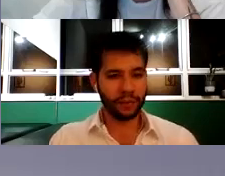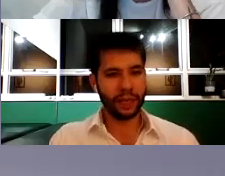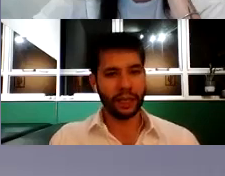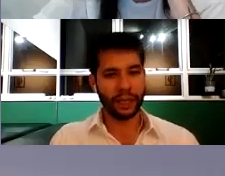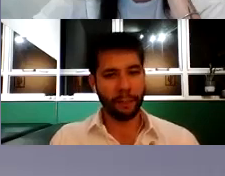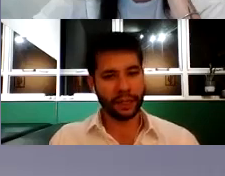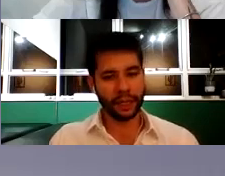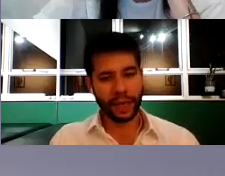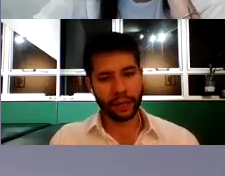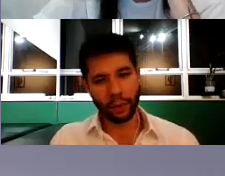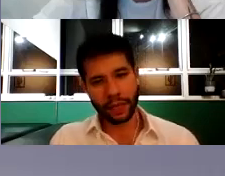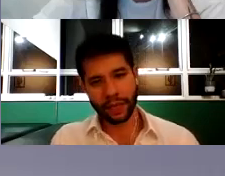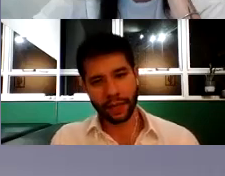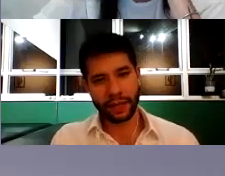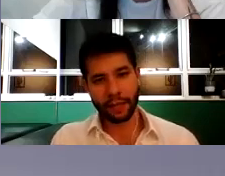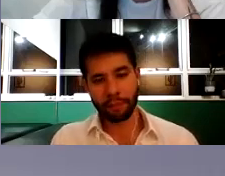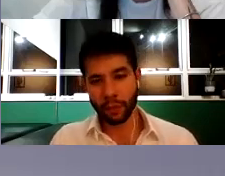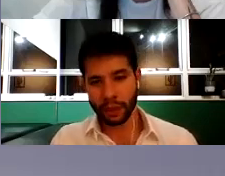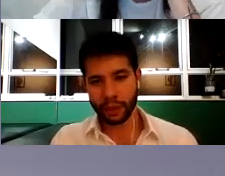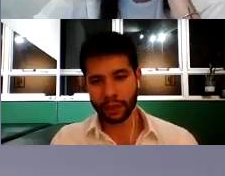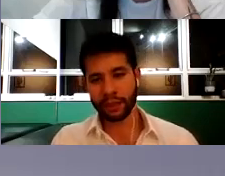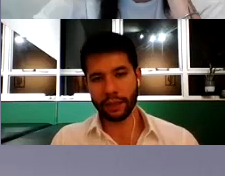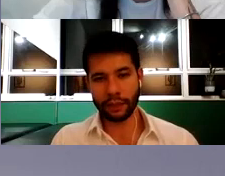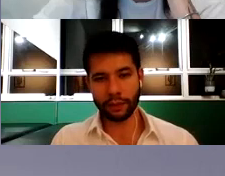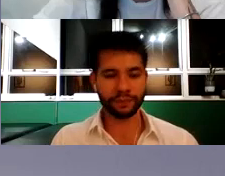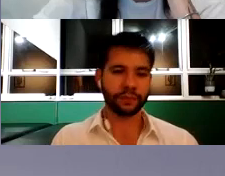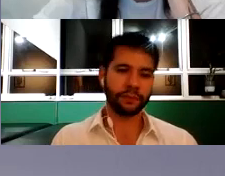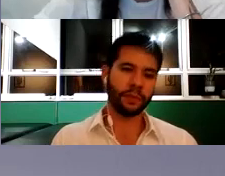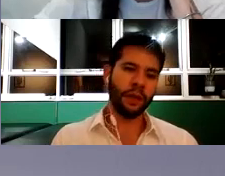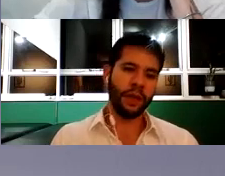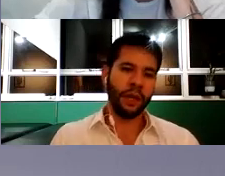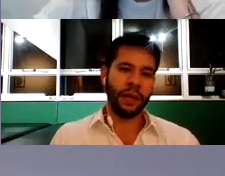zero e aprender a lidar com essa pessoinha que está aqui dentro.